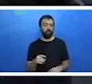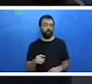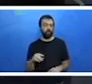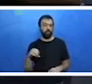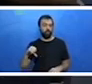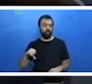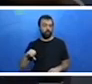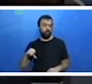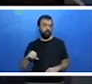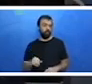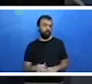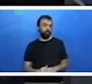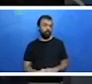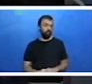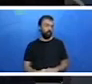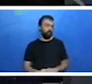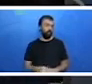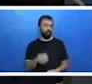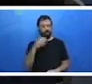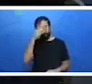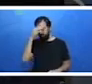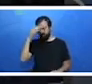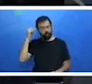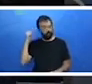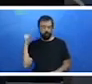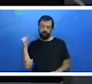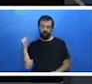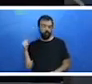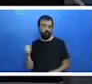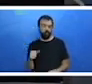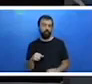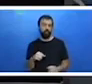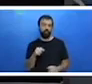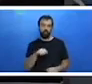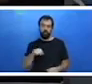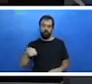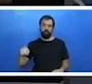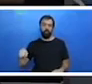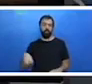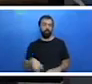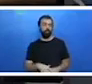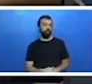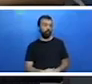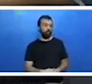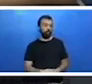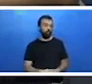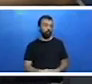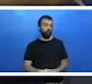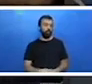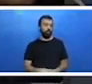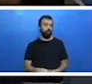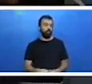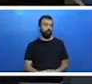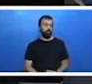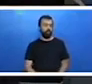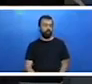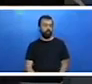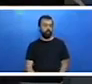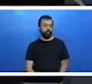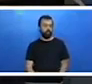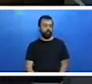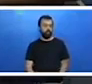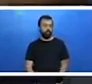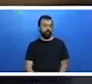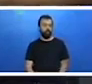centésimos. Não se esqueçam de colocar a escrita, senão a tarefa fica incompleta. Coloquem as escritas. E